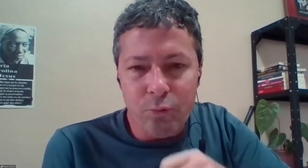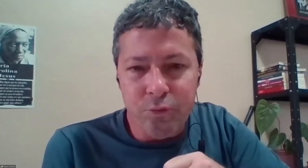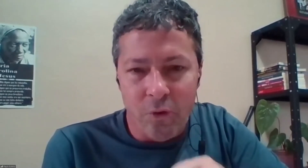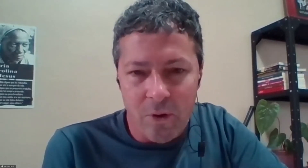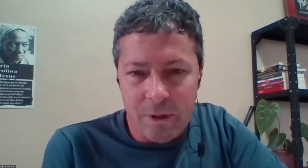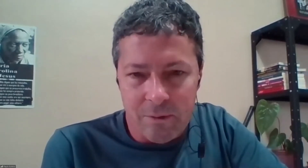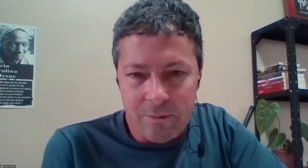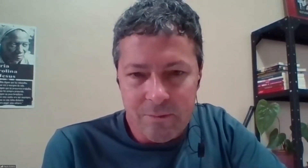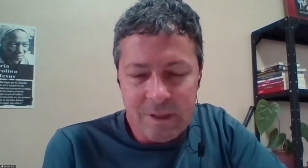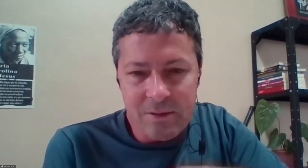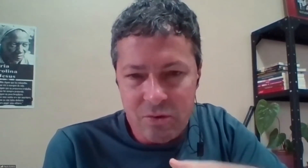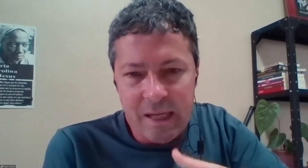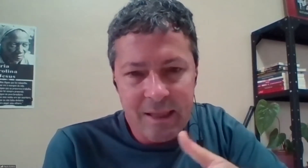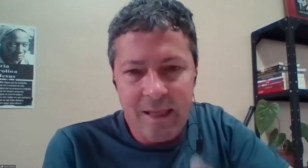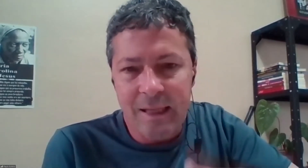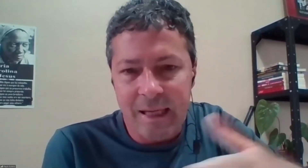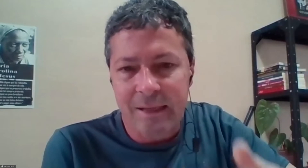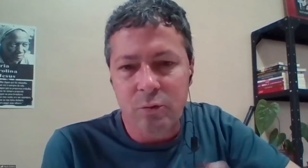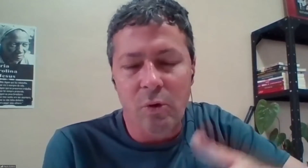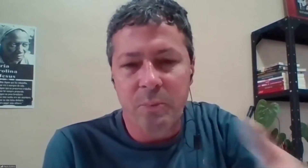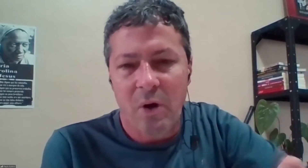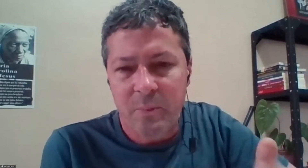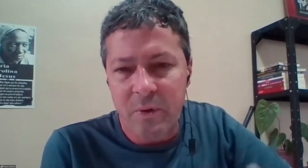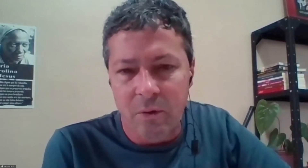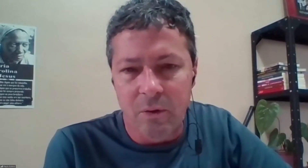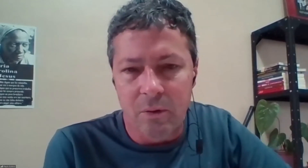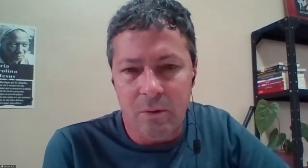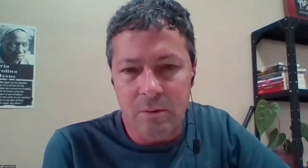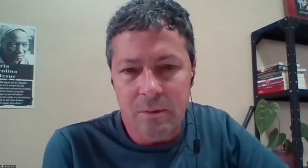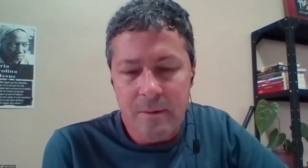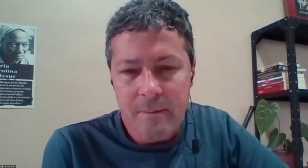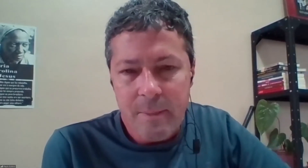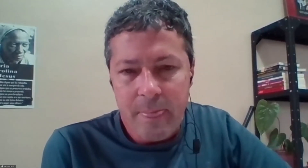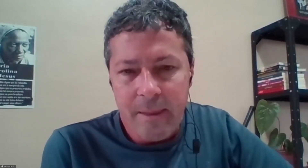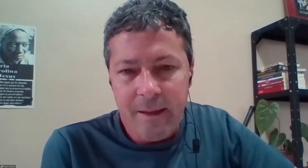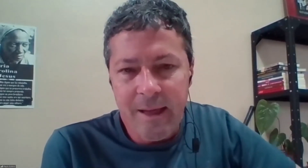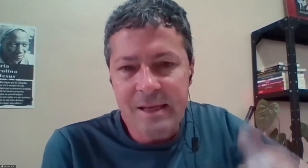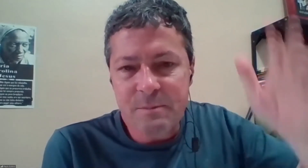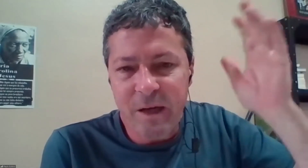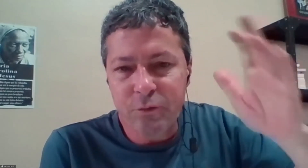quando foram, isso daí relato do próprio